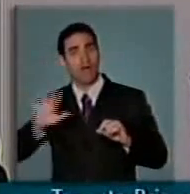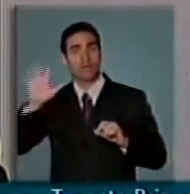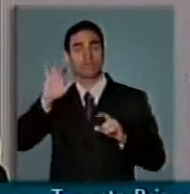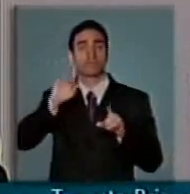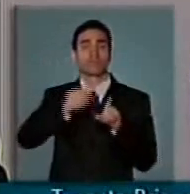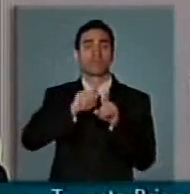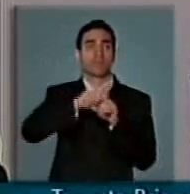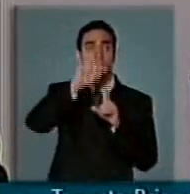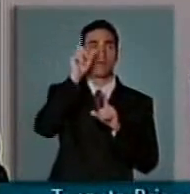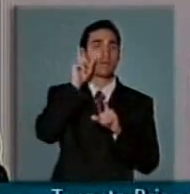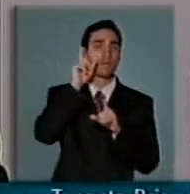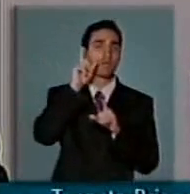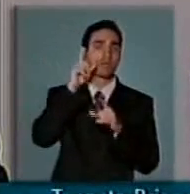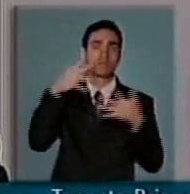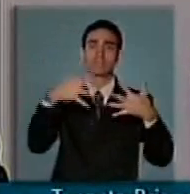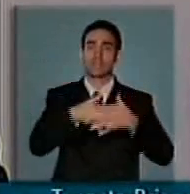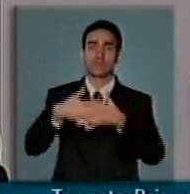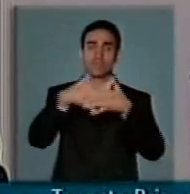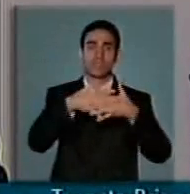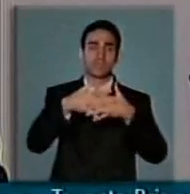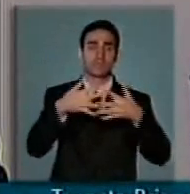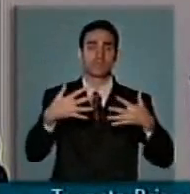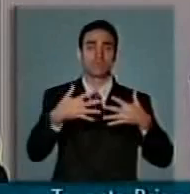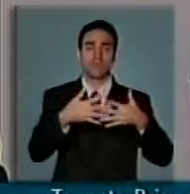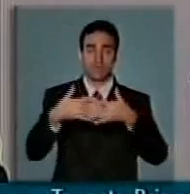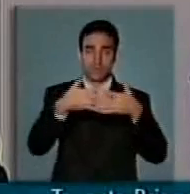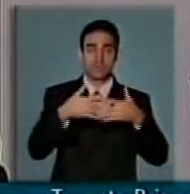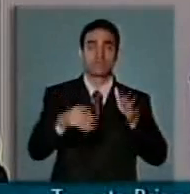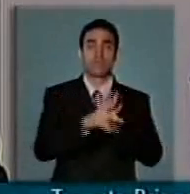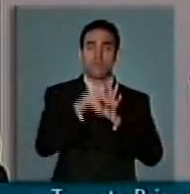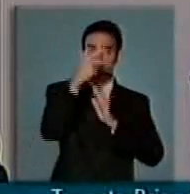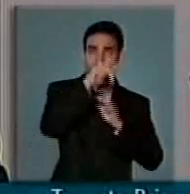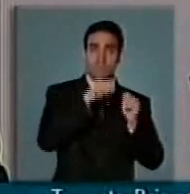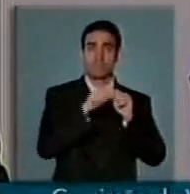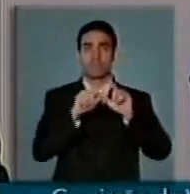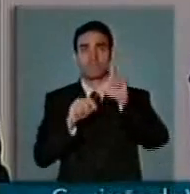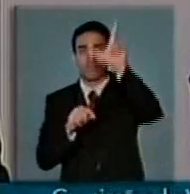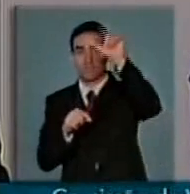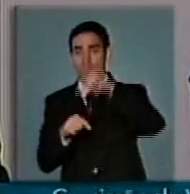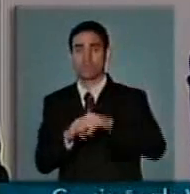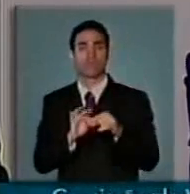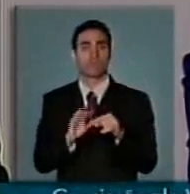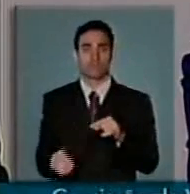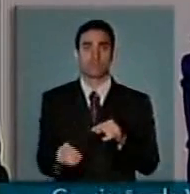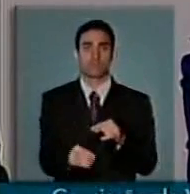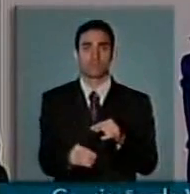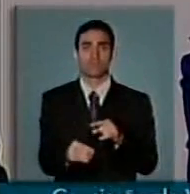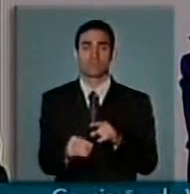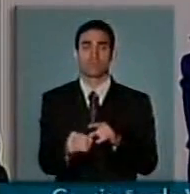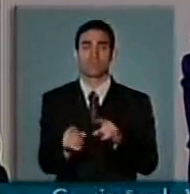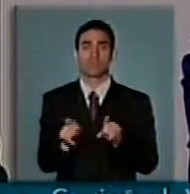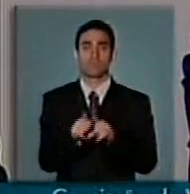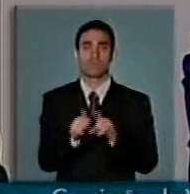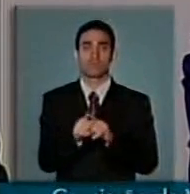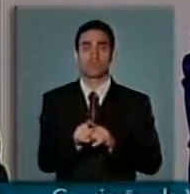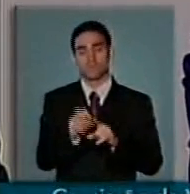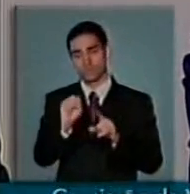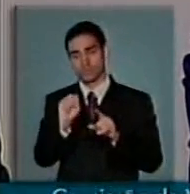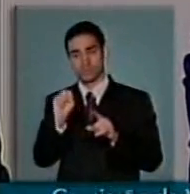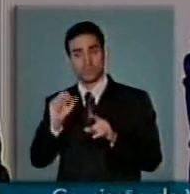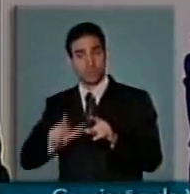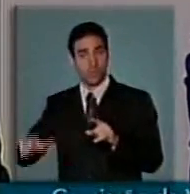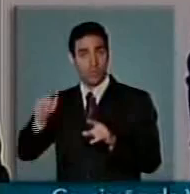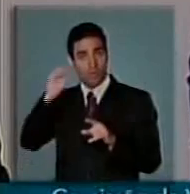temos ao sul do país, que são as aeronaves que voam para a parte sul da África.